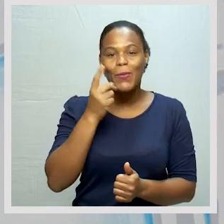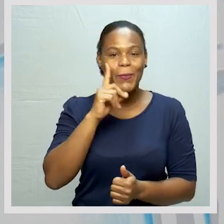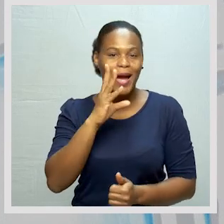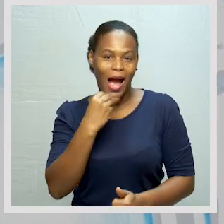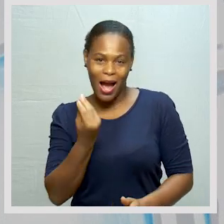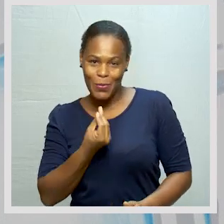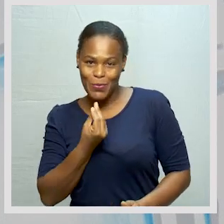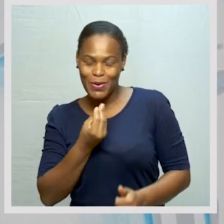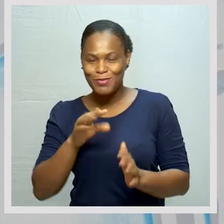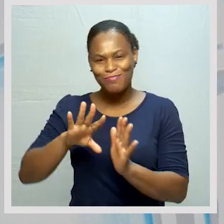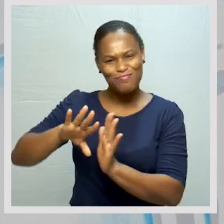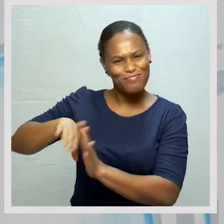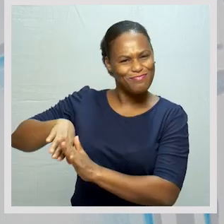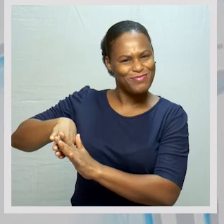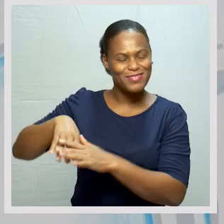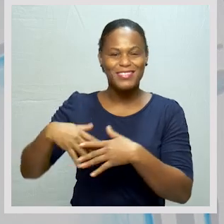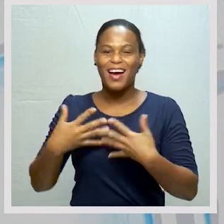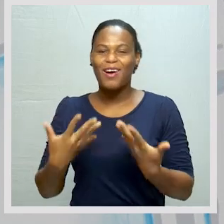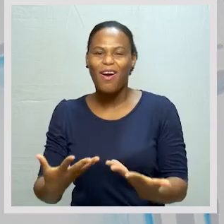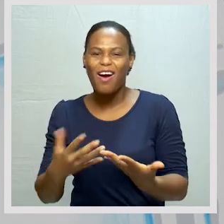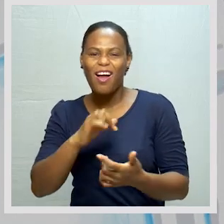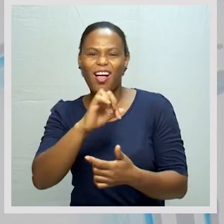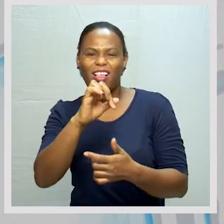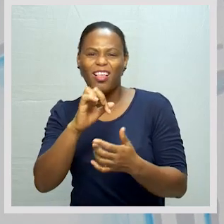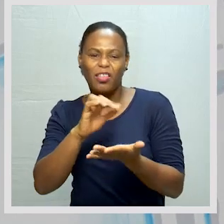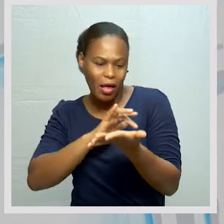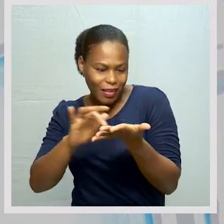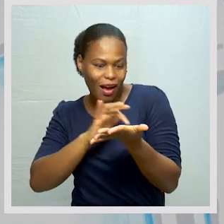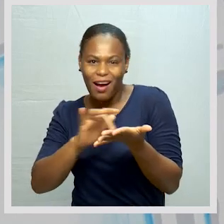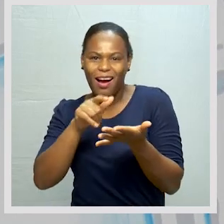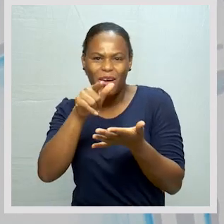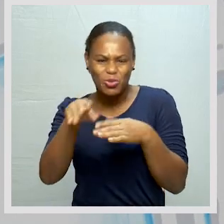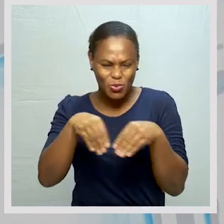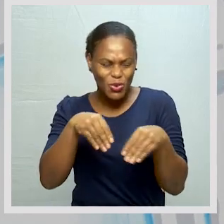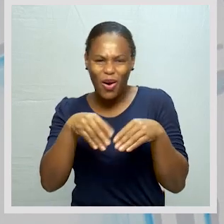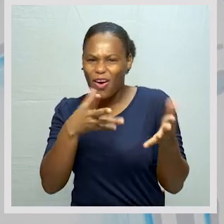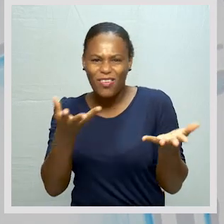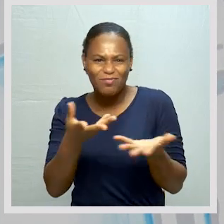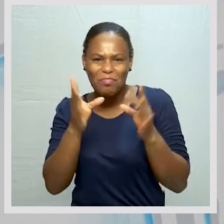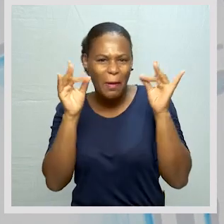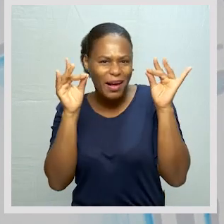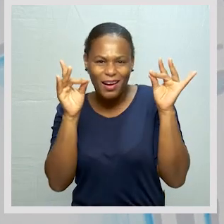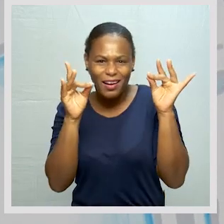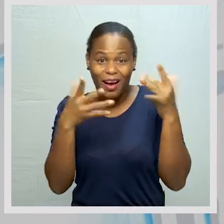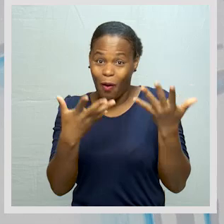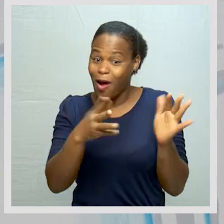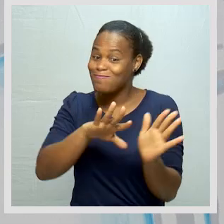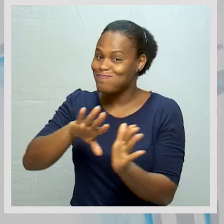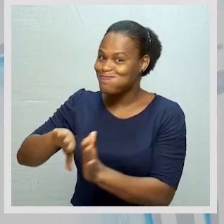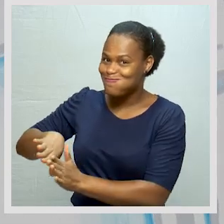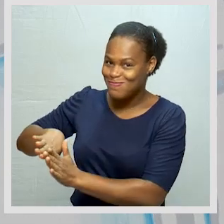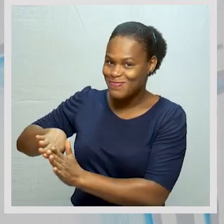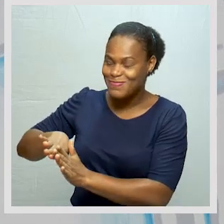alunas, deixem aí de lado agora os vossos tablets, os joguinhos, as